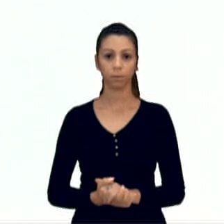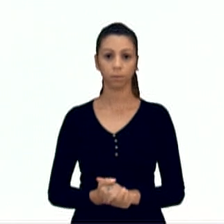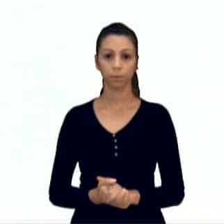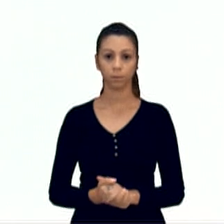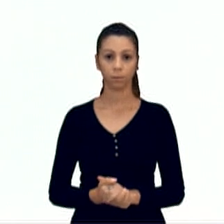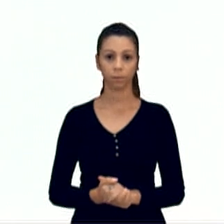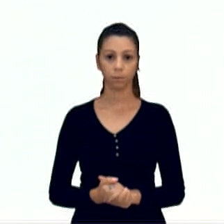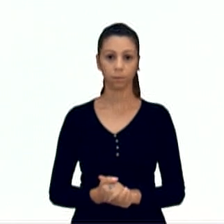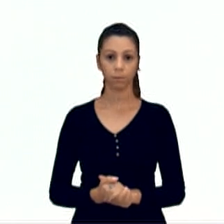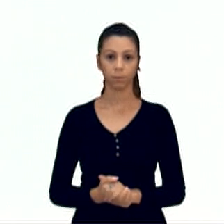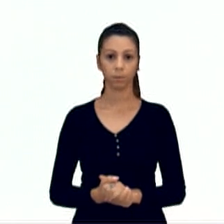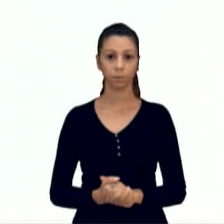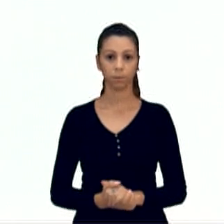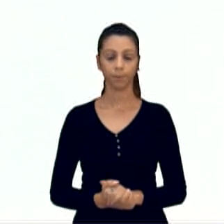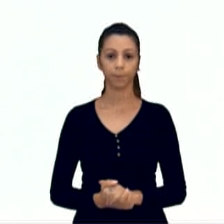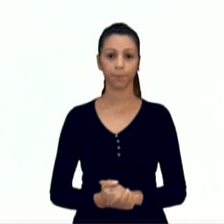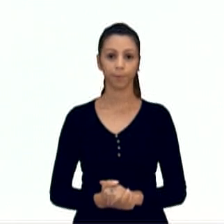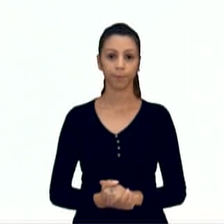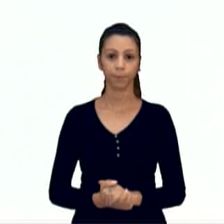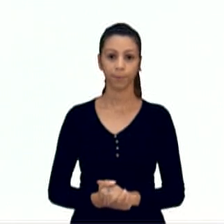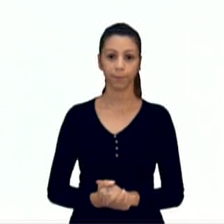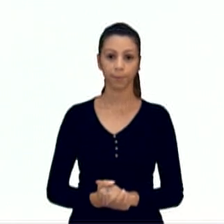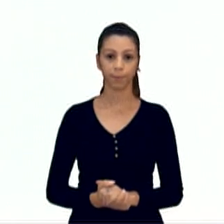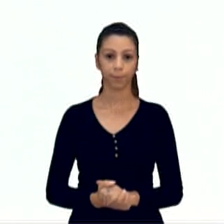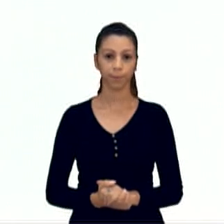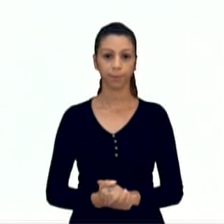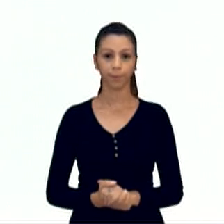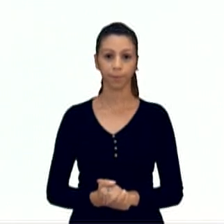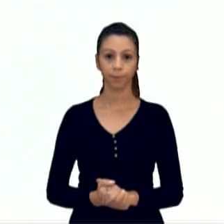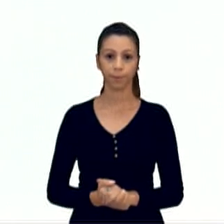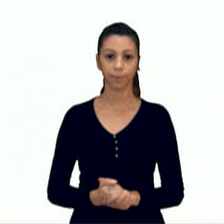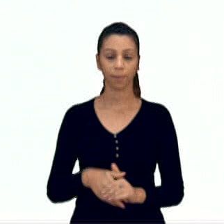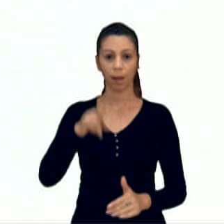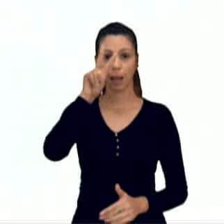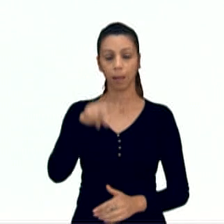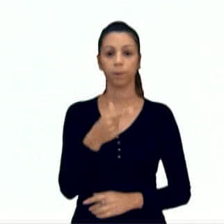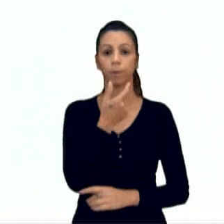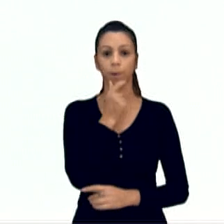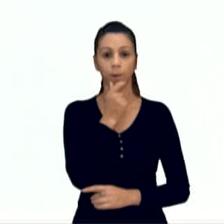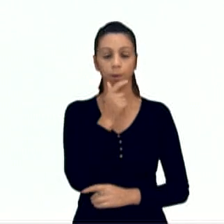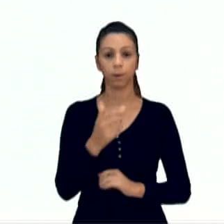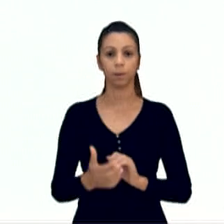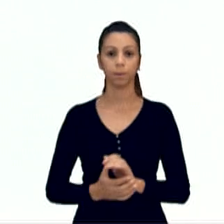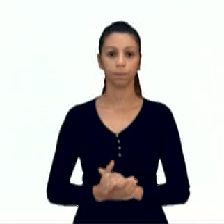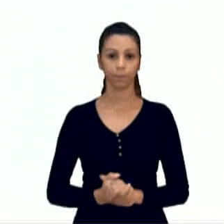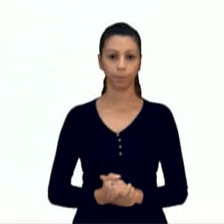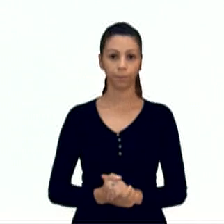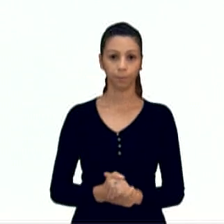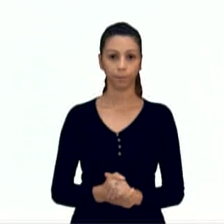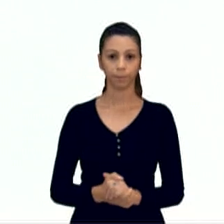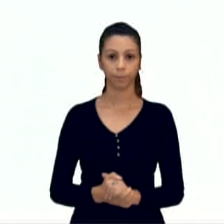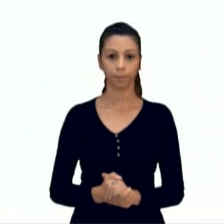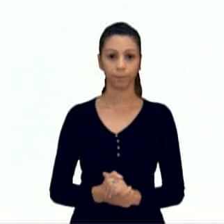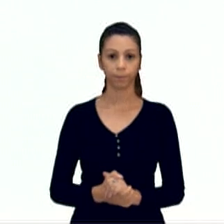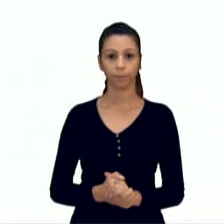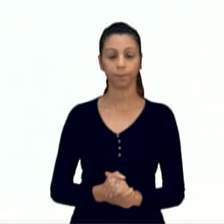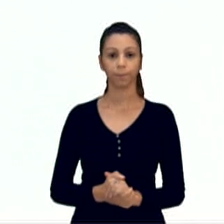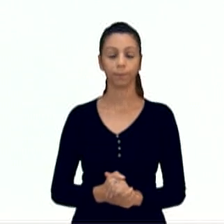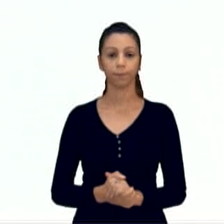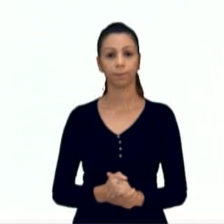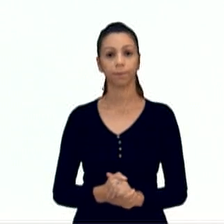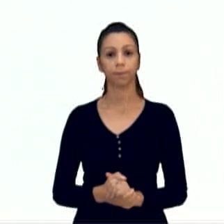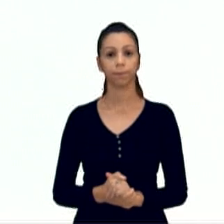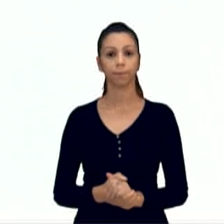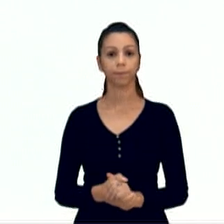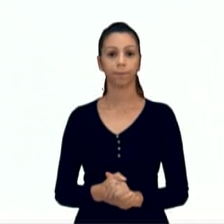the calcium in milk to keep my bones strong to support all of that metal. Então ele